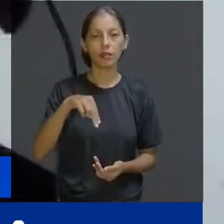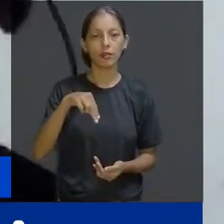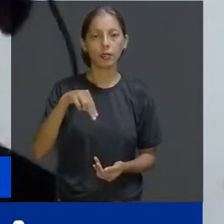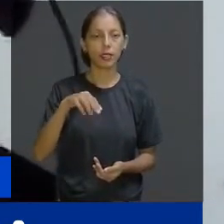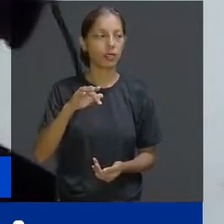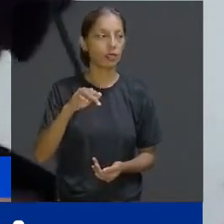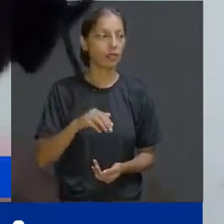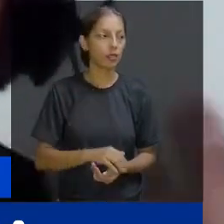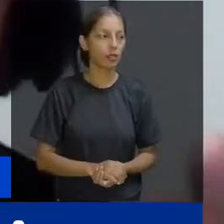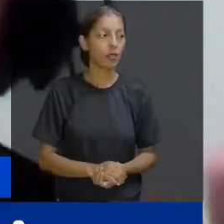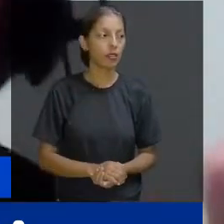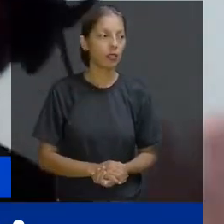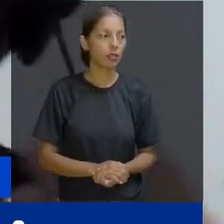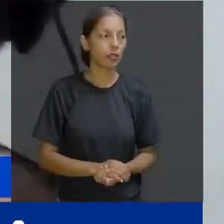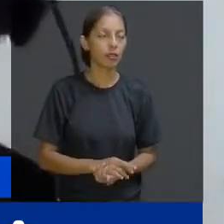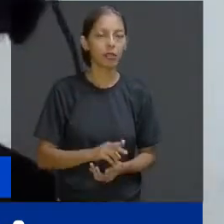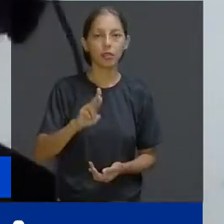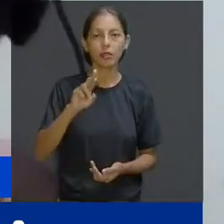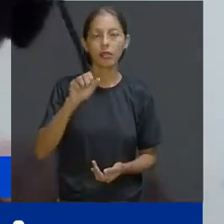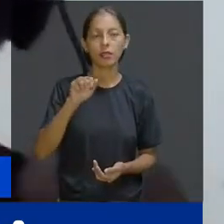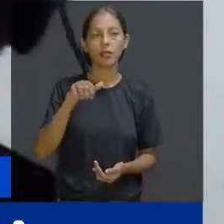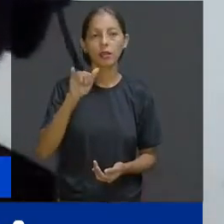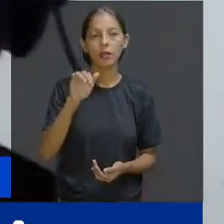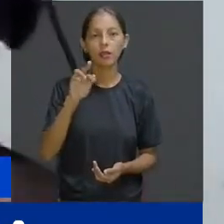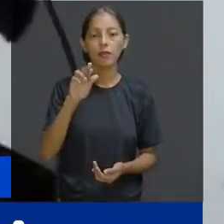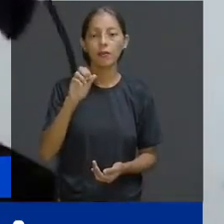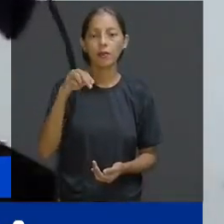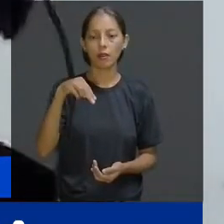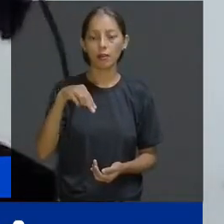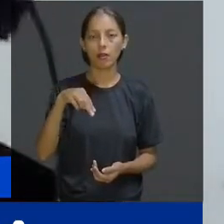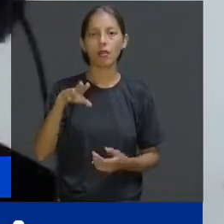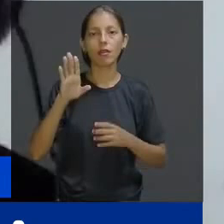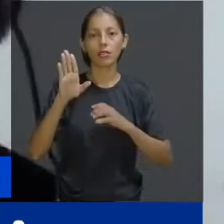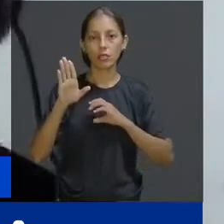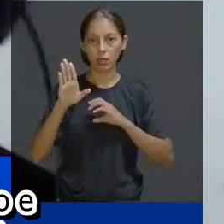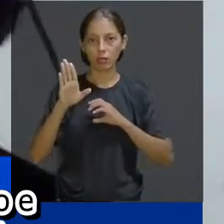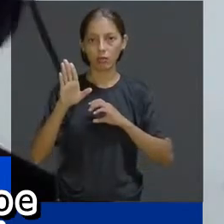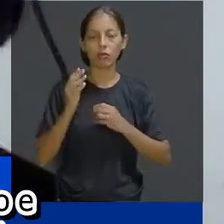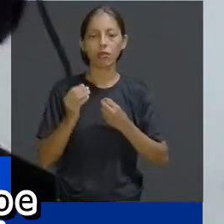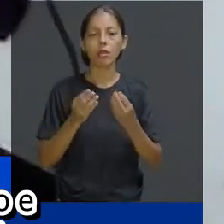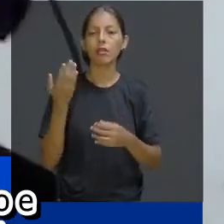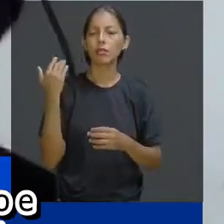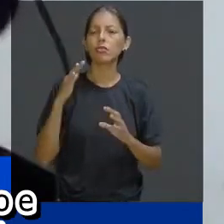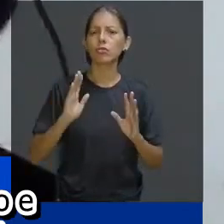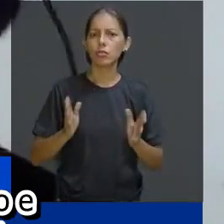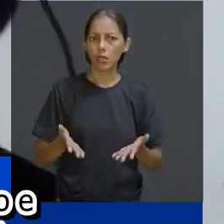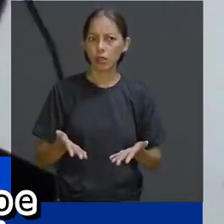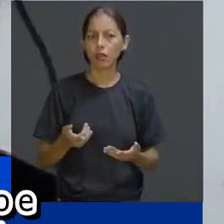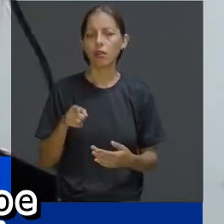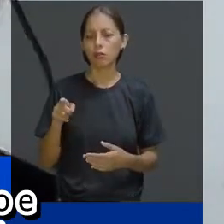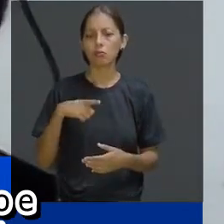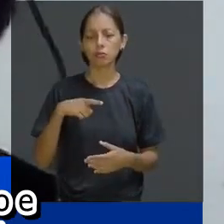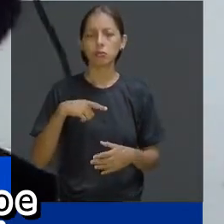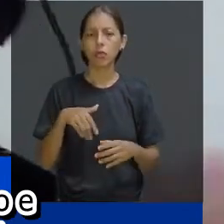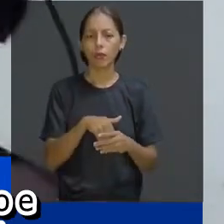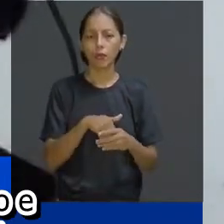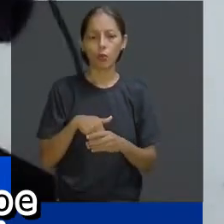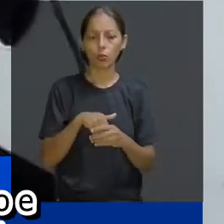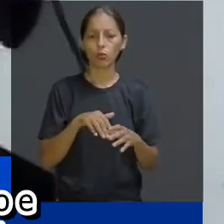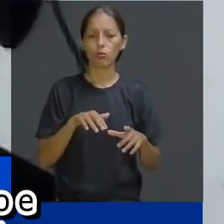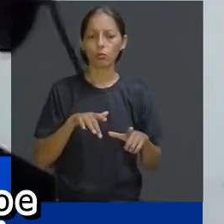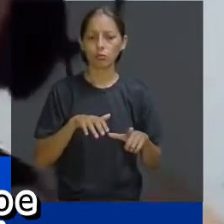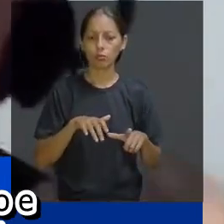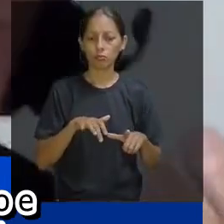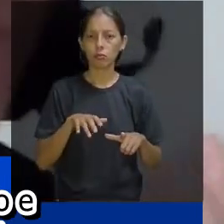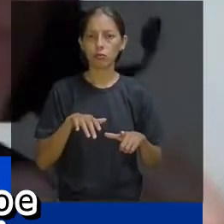deputado com mandato, ele já havia participado de outros pleitos, já tinha consistência de votação em urnas e, por isso, ele